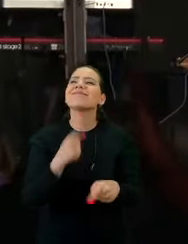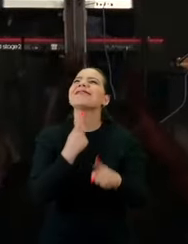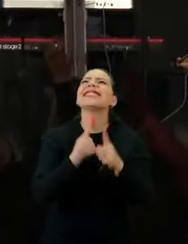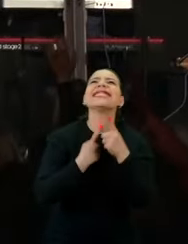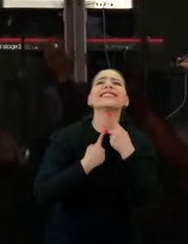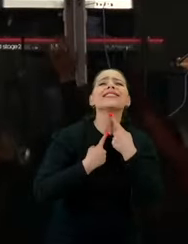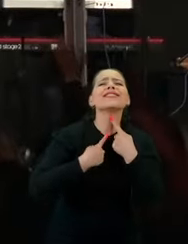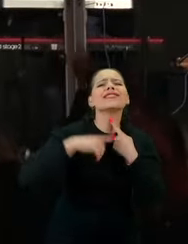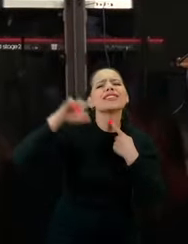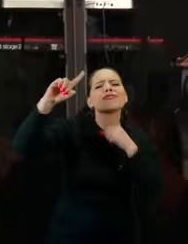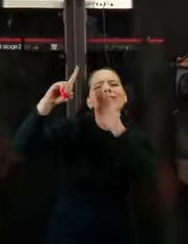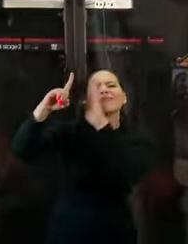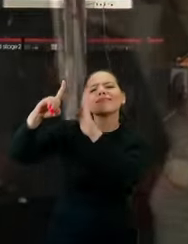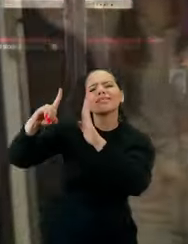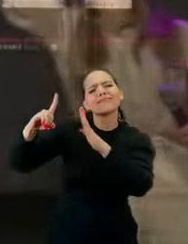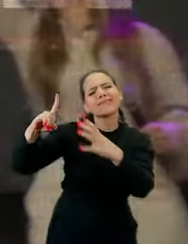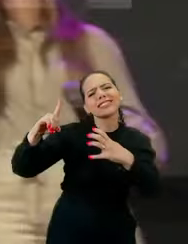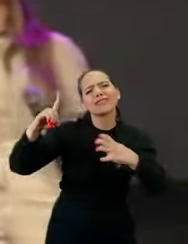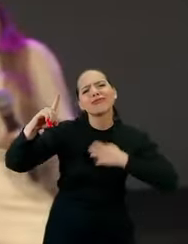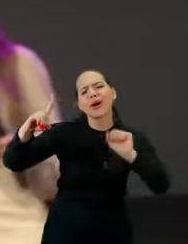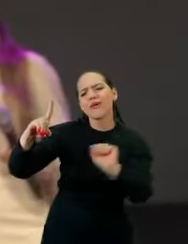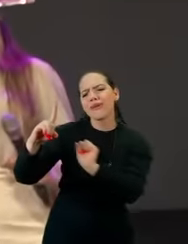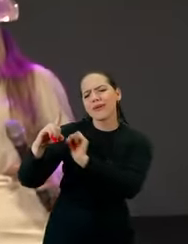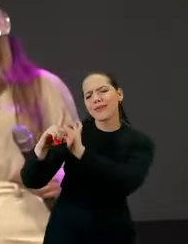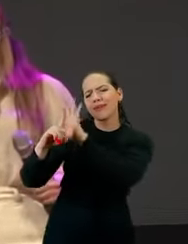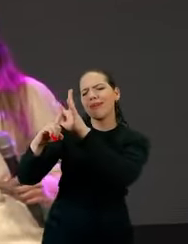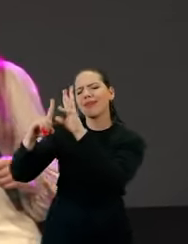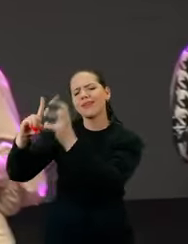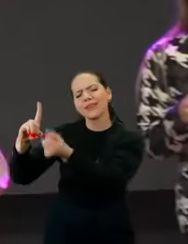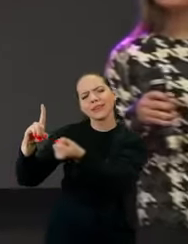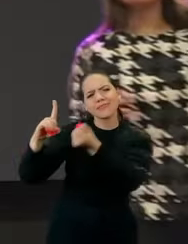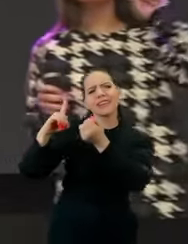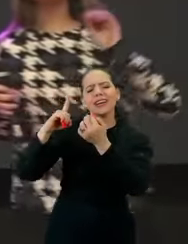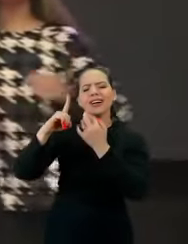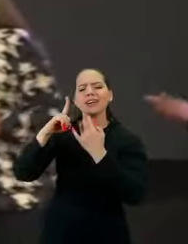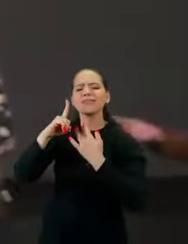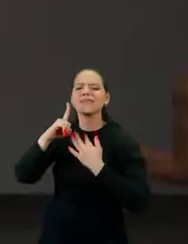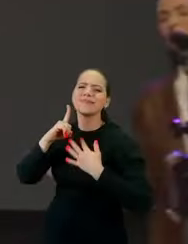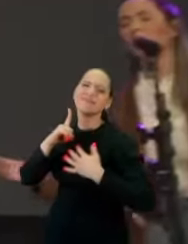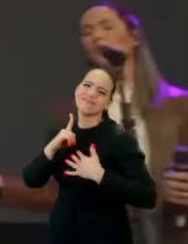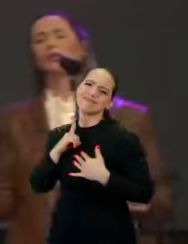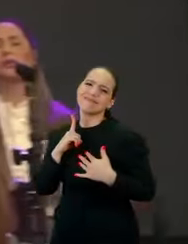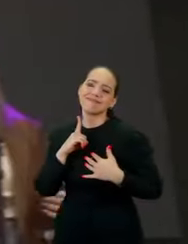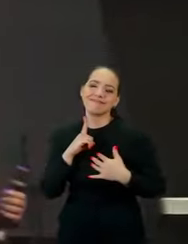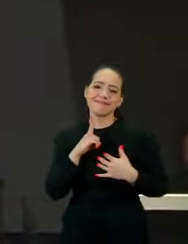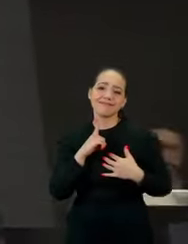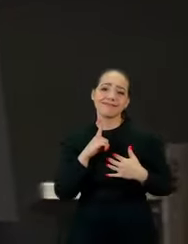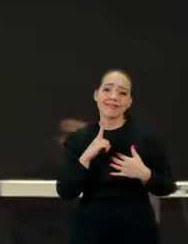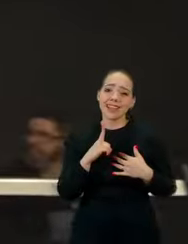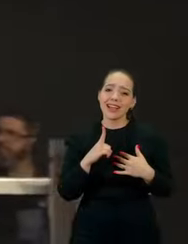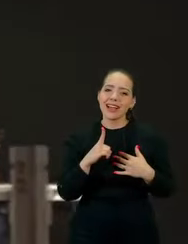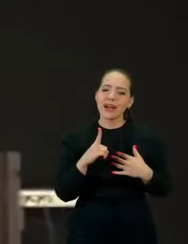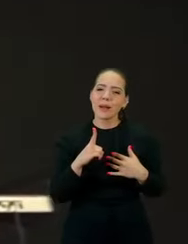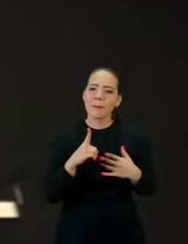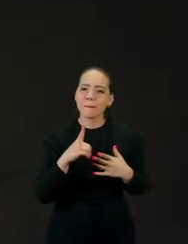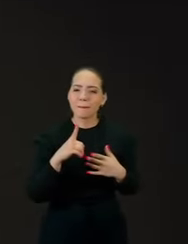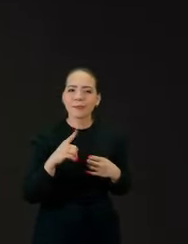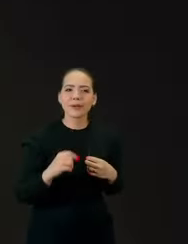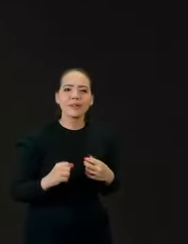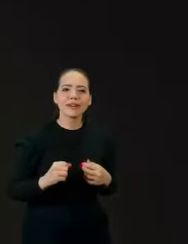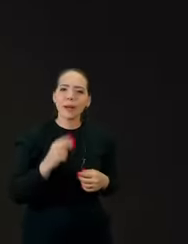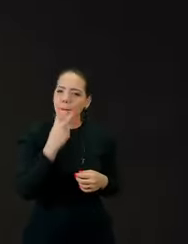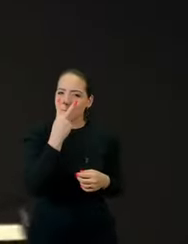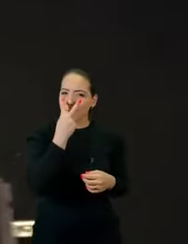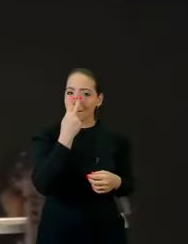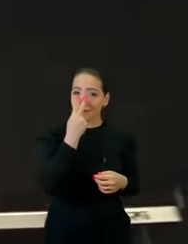presença. Eu quero a Tua glória. Eu sou como Josué. Eu amo Moisés. Mas o que